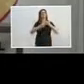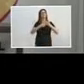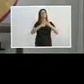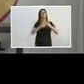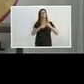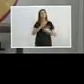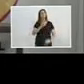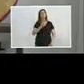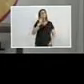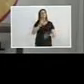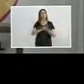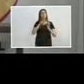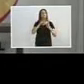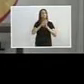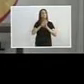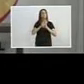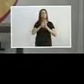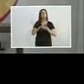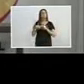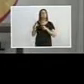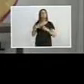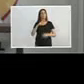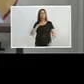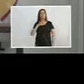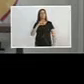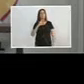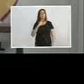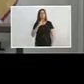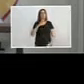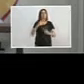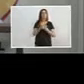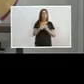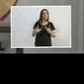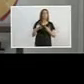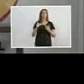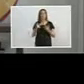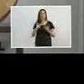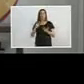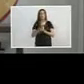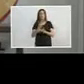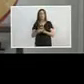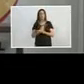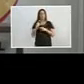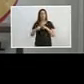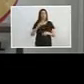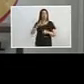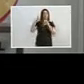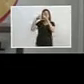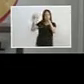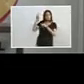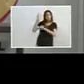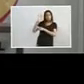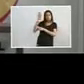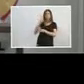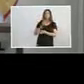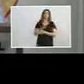por todas, dar fim nessa picaretagem. Dar fim nessa bandidagem. Porque não é só lá em Brasília que tem isso. Não